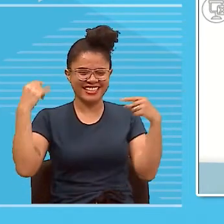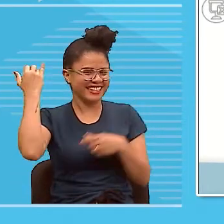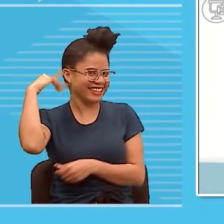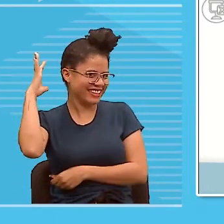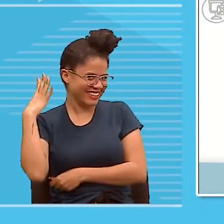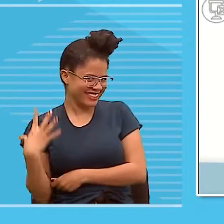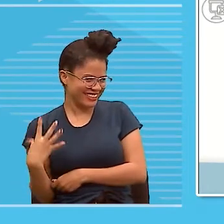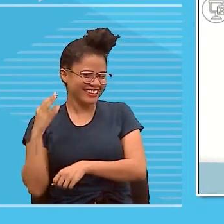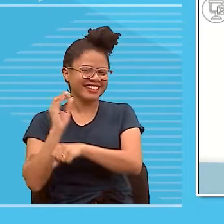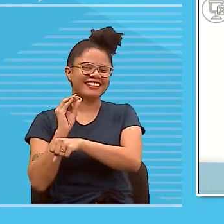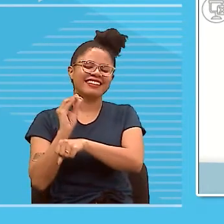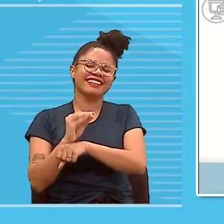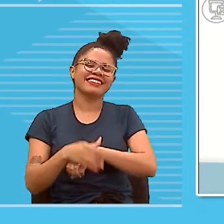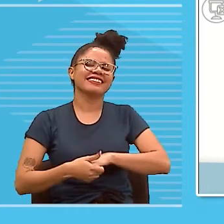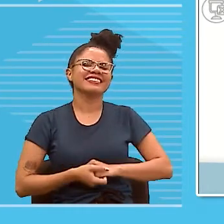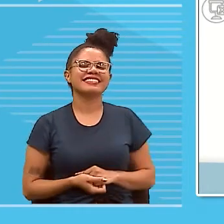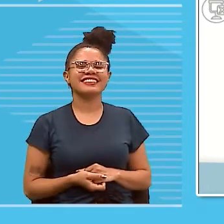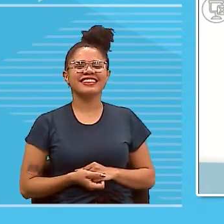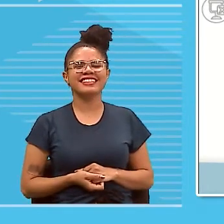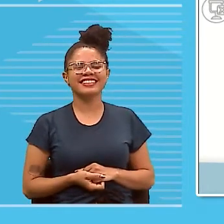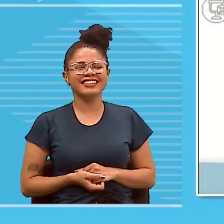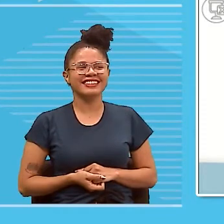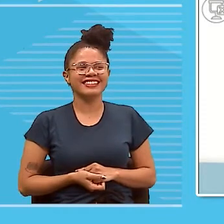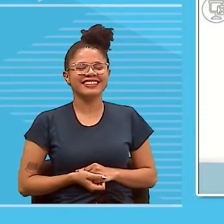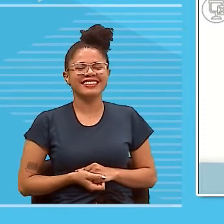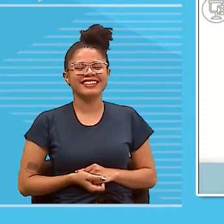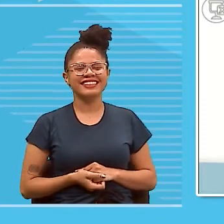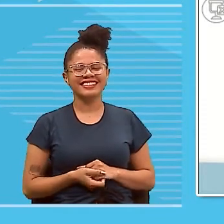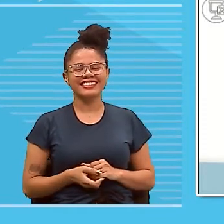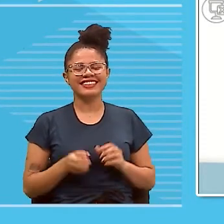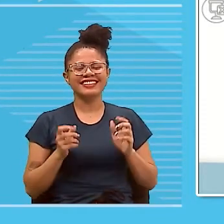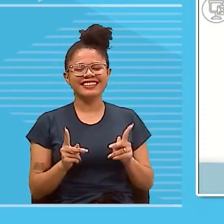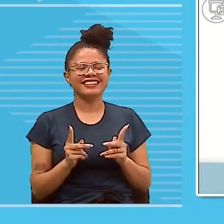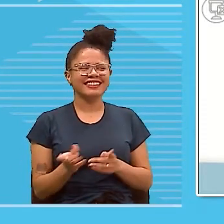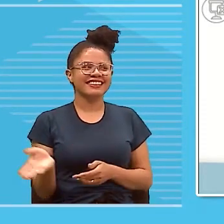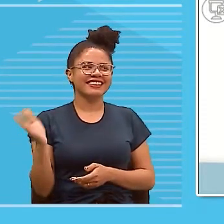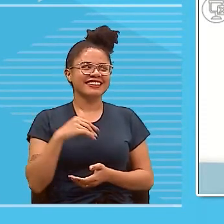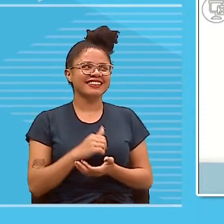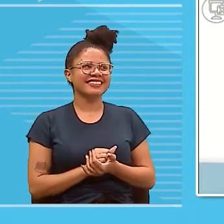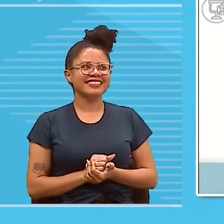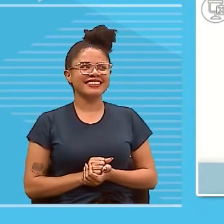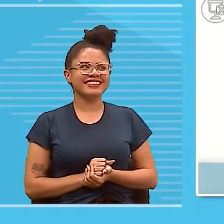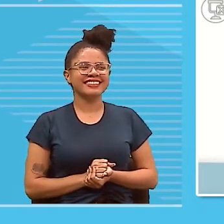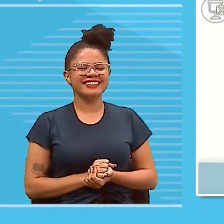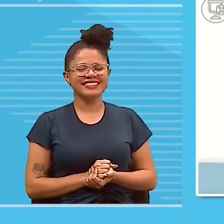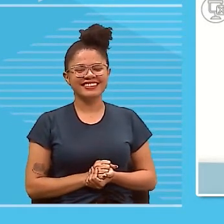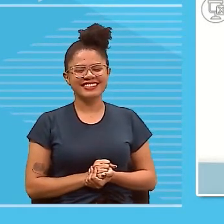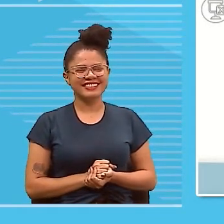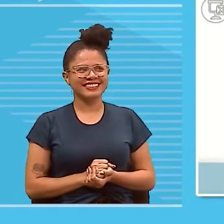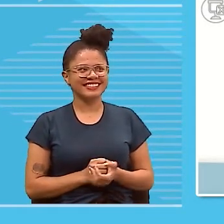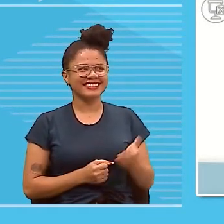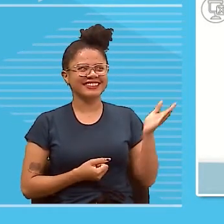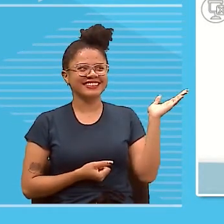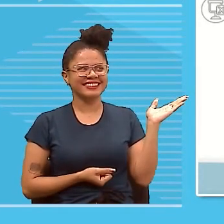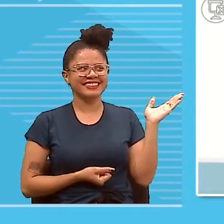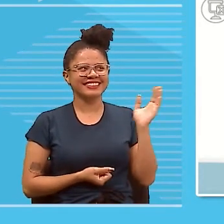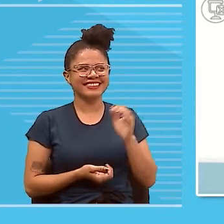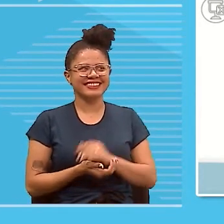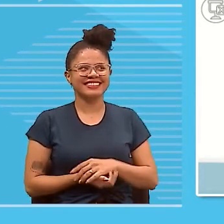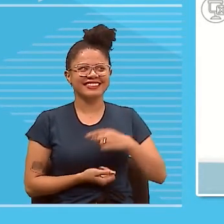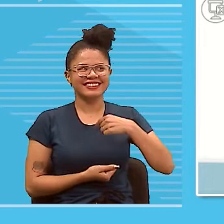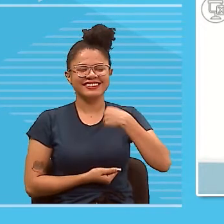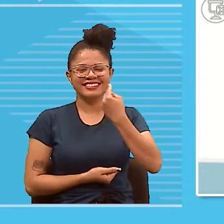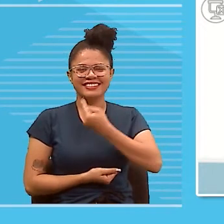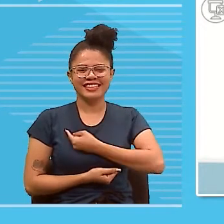Joyce é cuidadora viu beleza turma vamos lá vamos continuar aí nós temos as